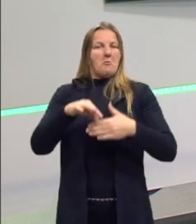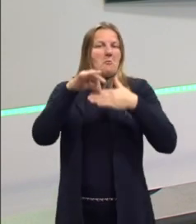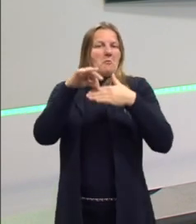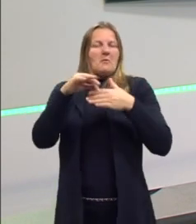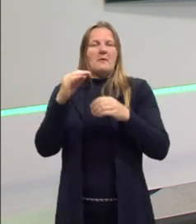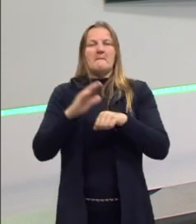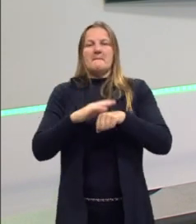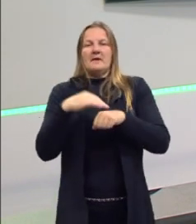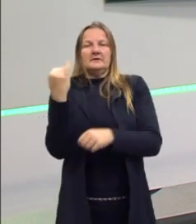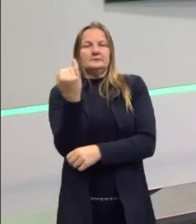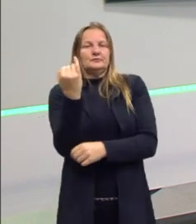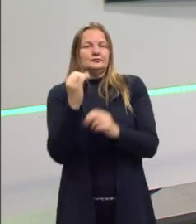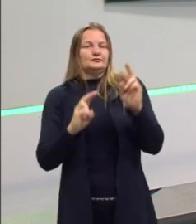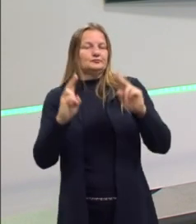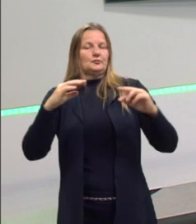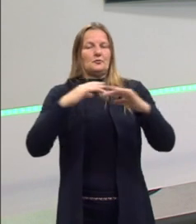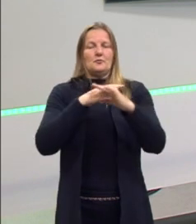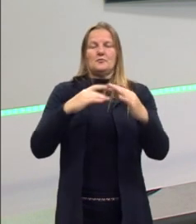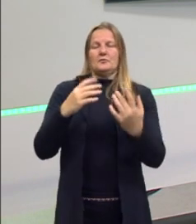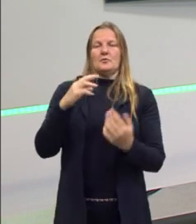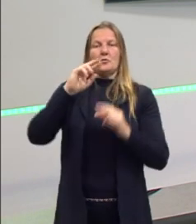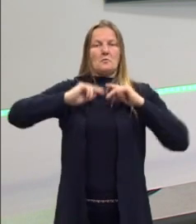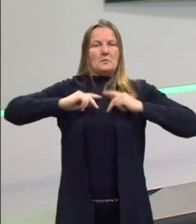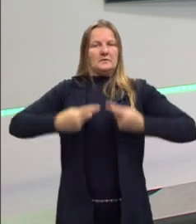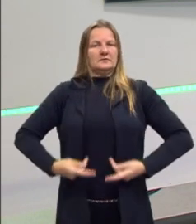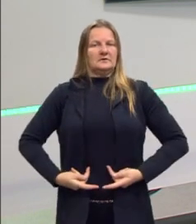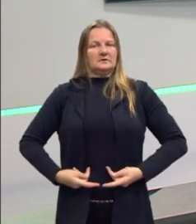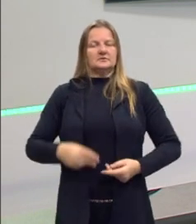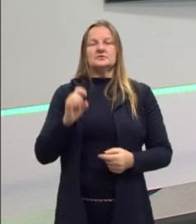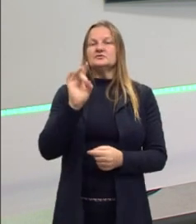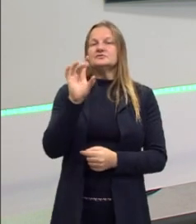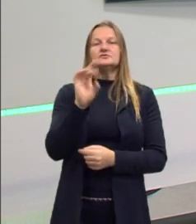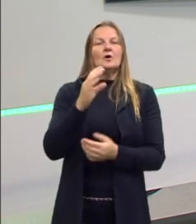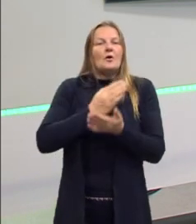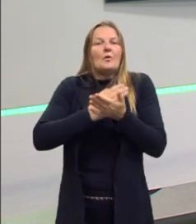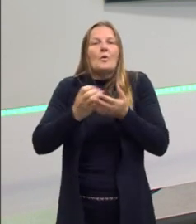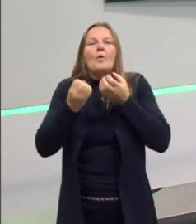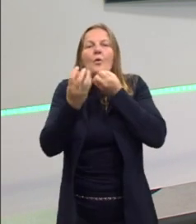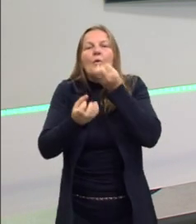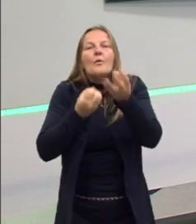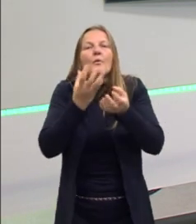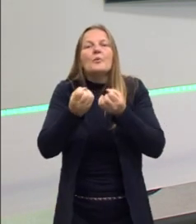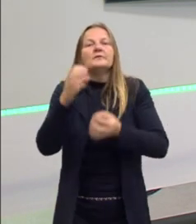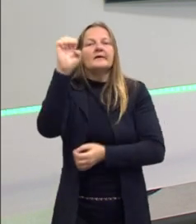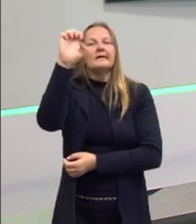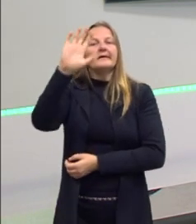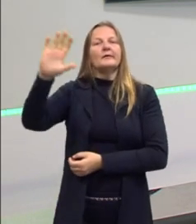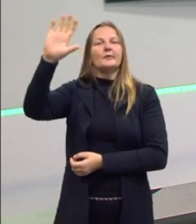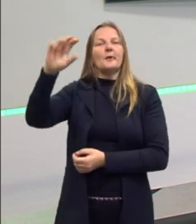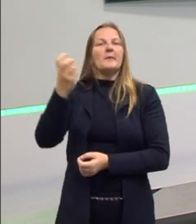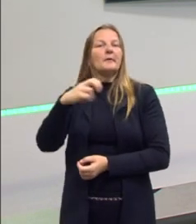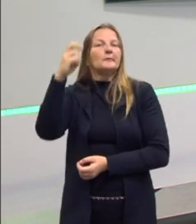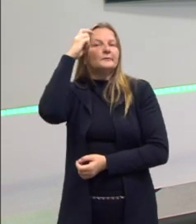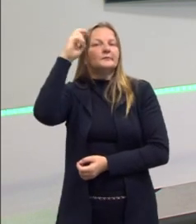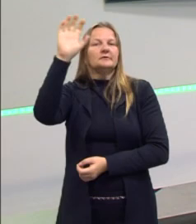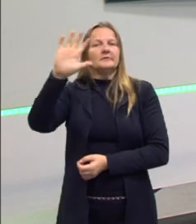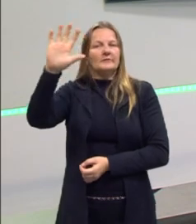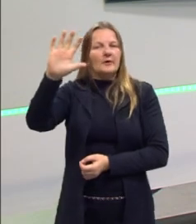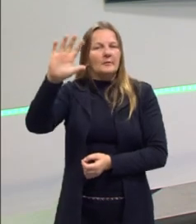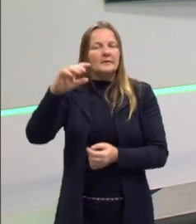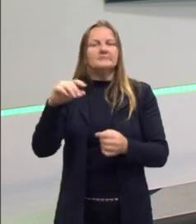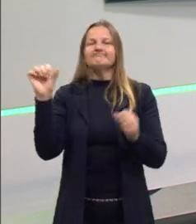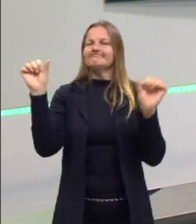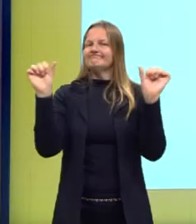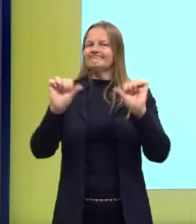né da civilização da humanidade que aí a unidade só pode ser contada a partir da cultura europeia